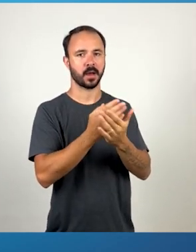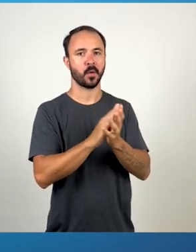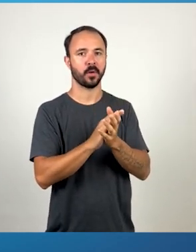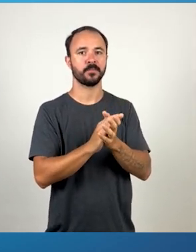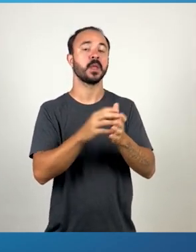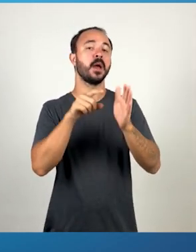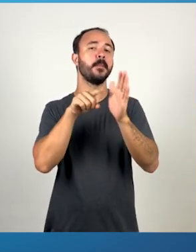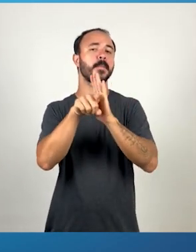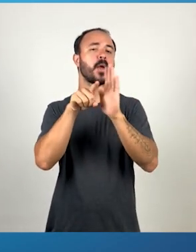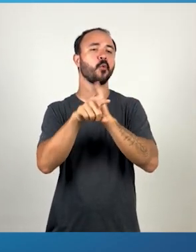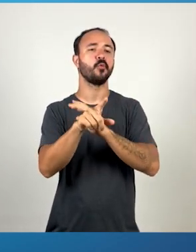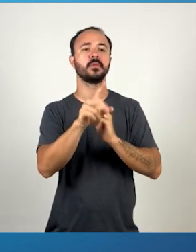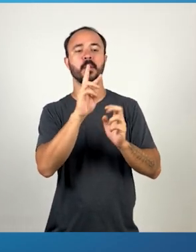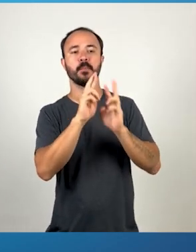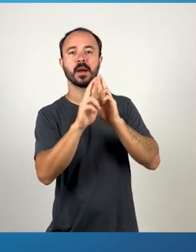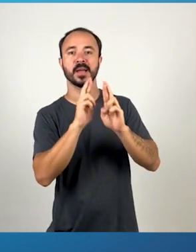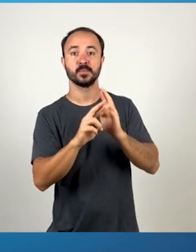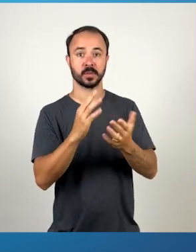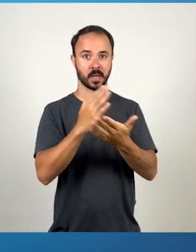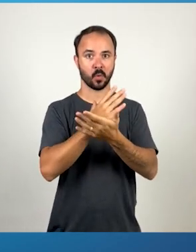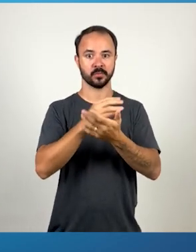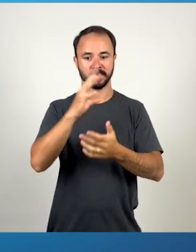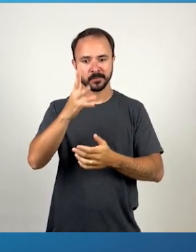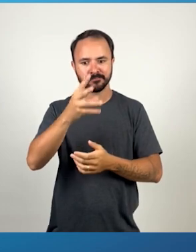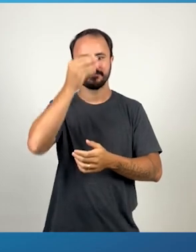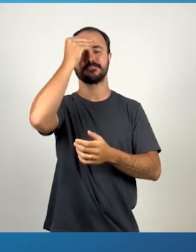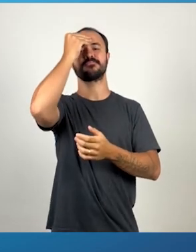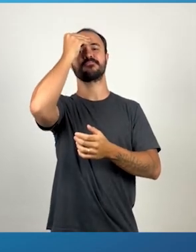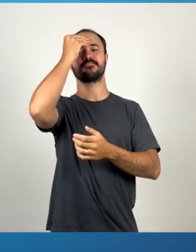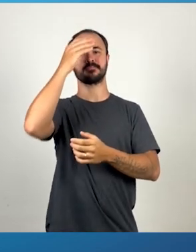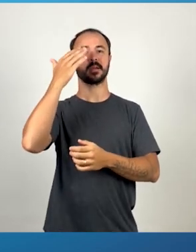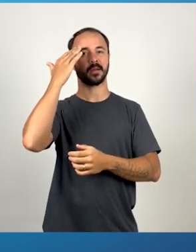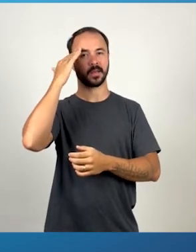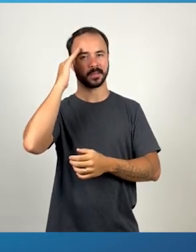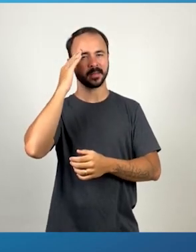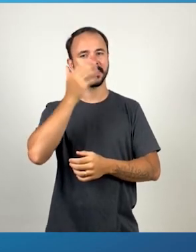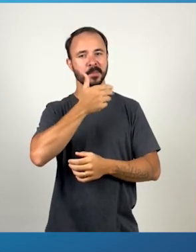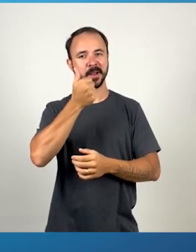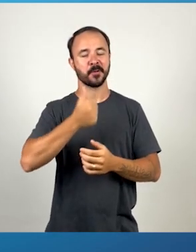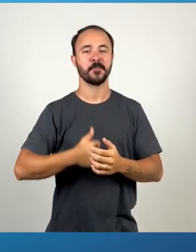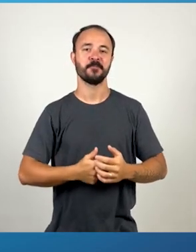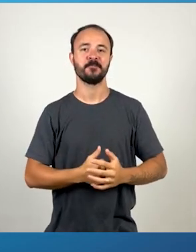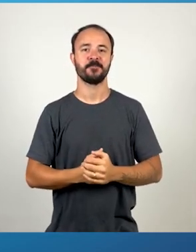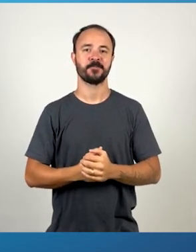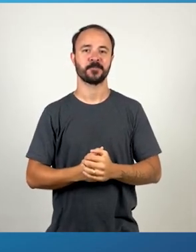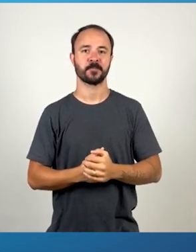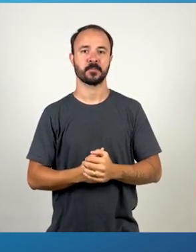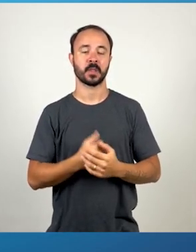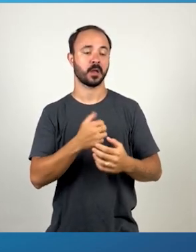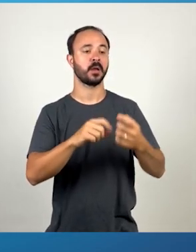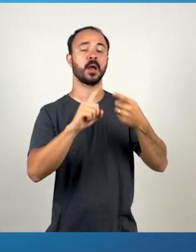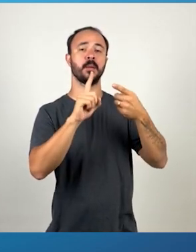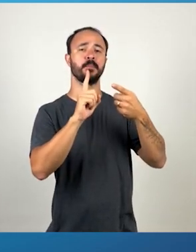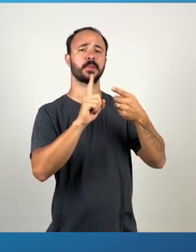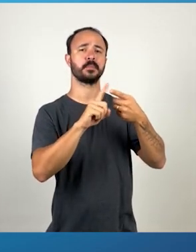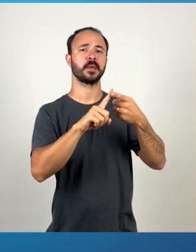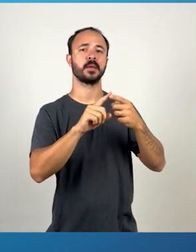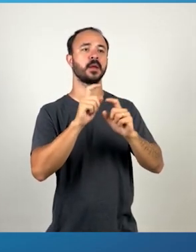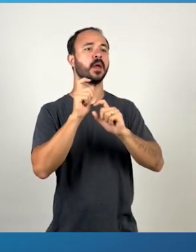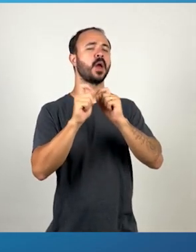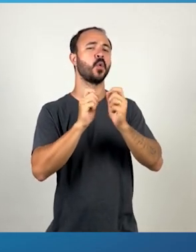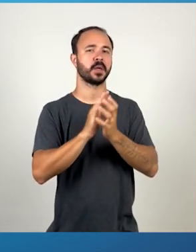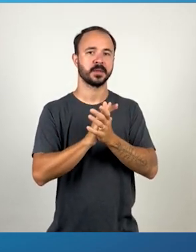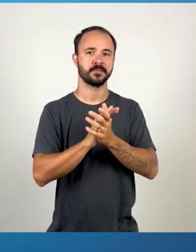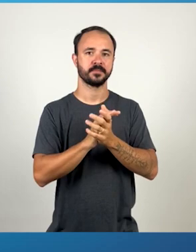nossa aula, vamos responder aqui alguns exercícios para poder fixar aquilo que a gente aprendeu na aula de hoje. Na nossa primeira questão, diz